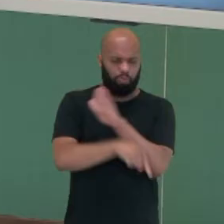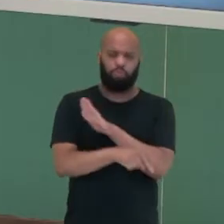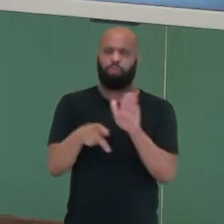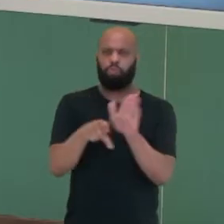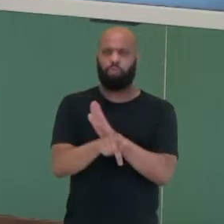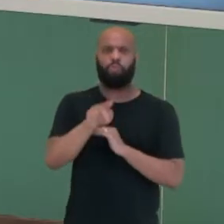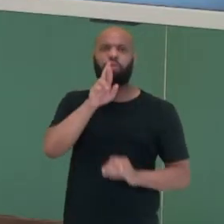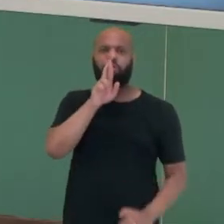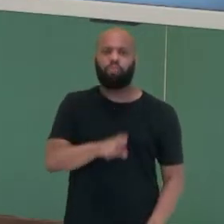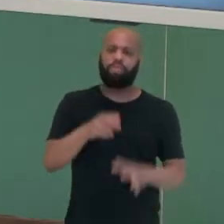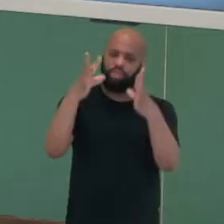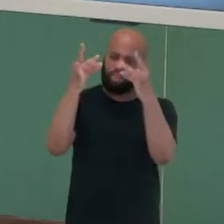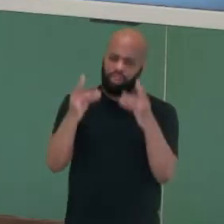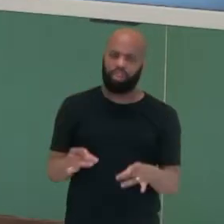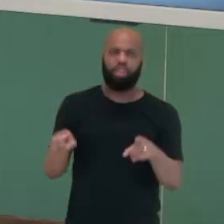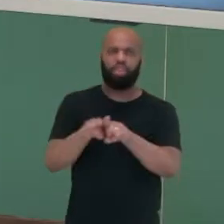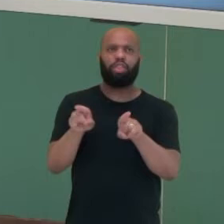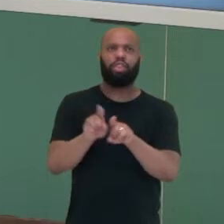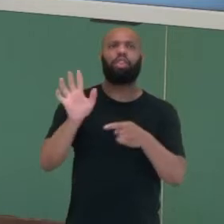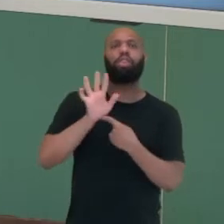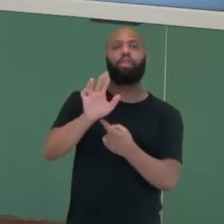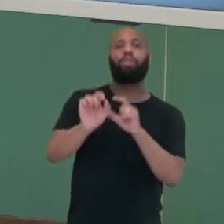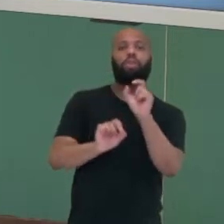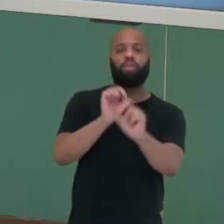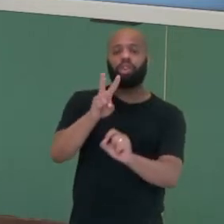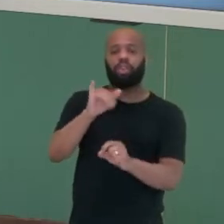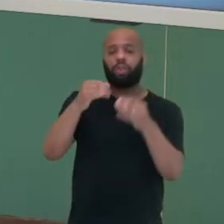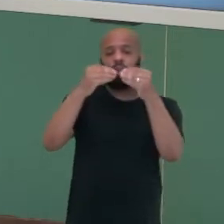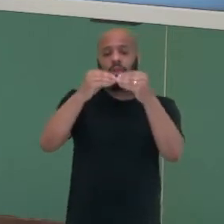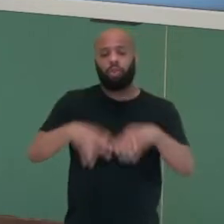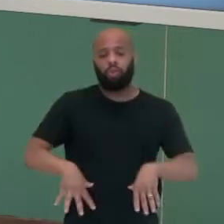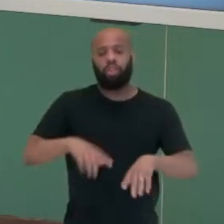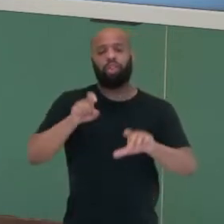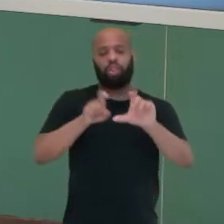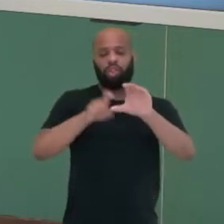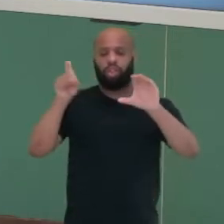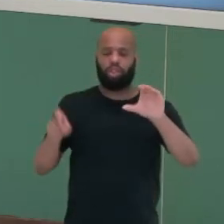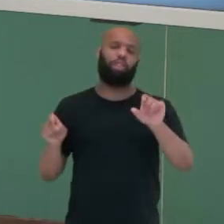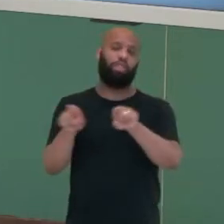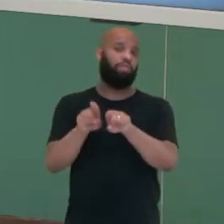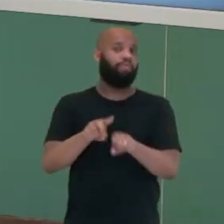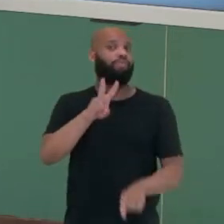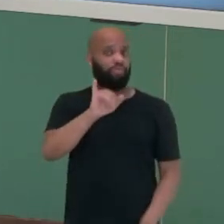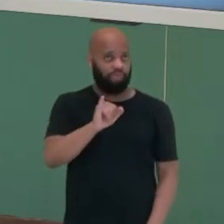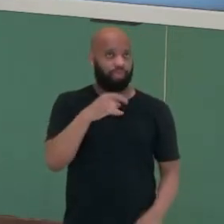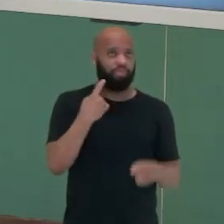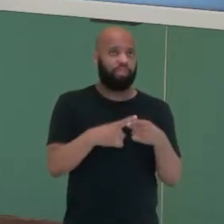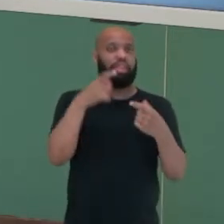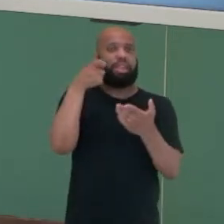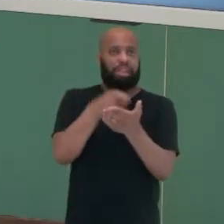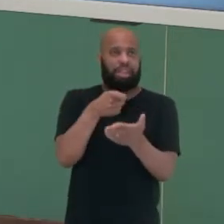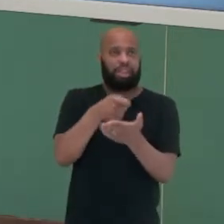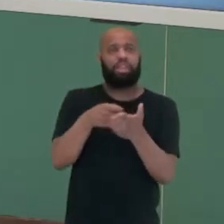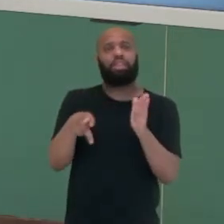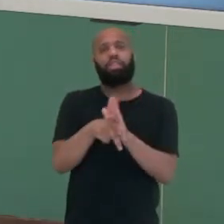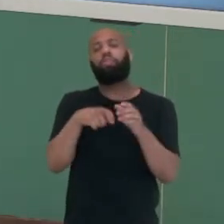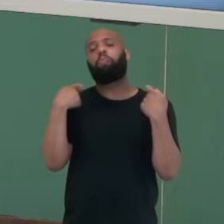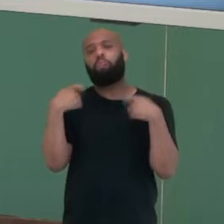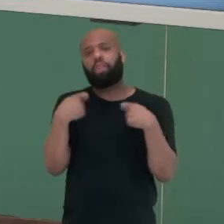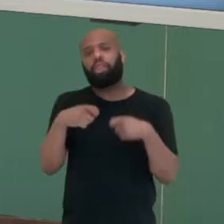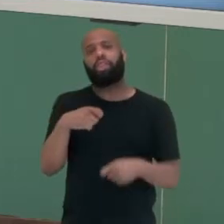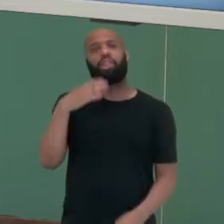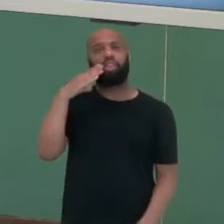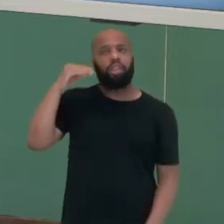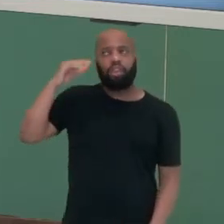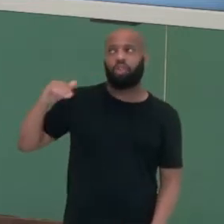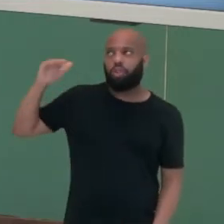vai aprofundar a discussão, trazendo o quê? Que vai prejudicar a autonomia também. Vai exigir sempre um adulto por perto,